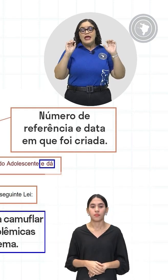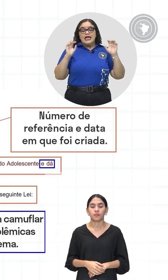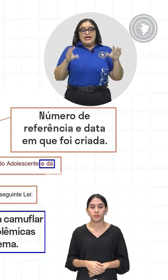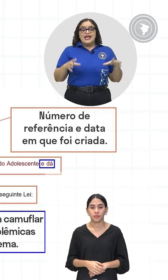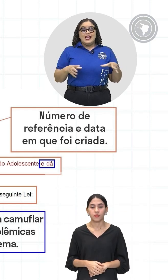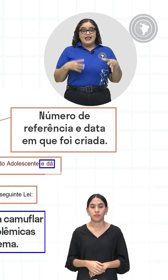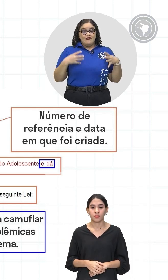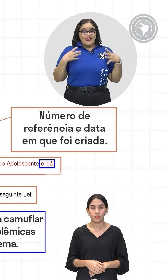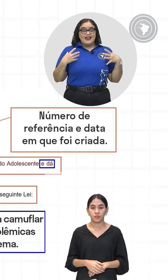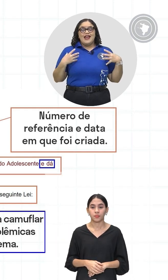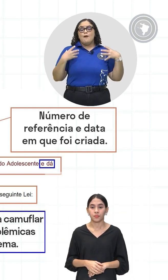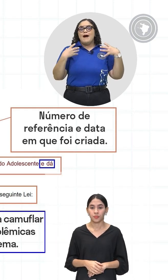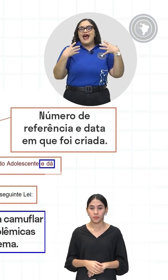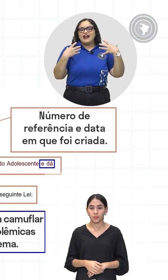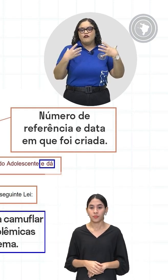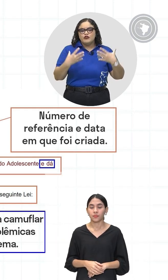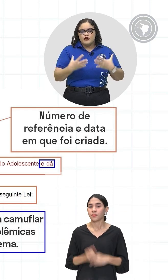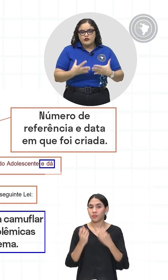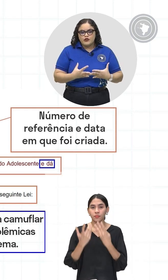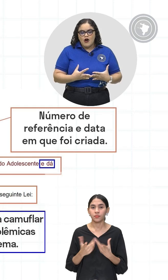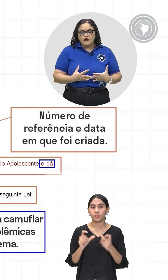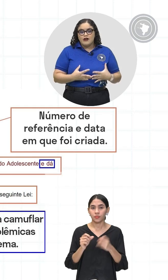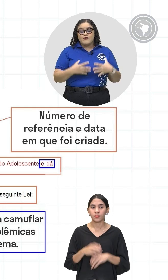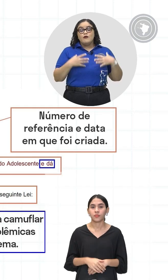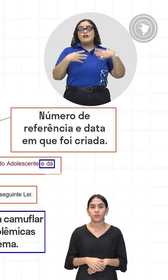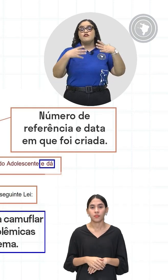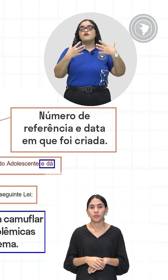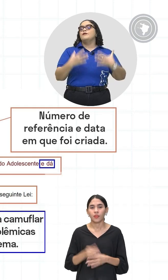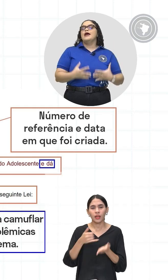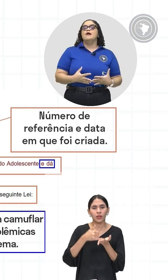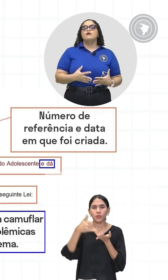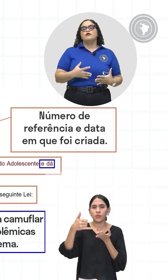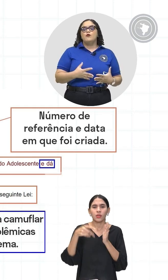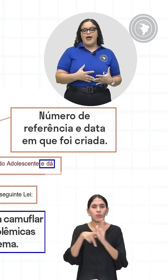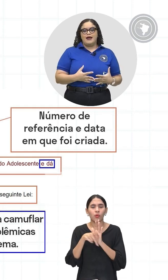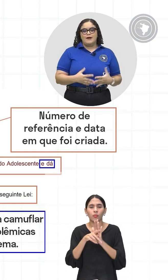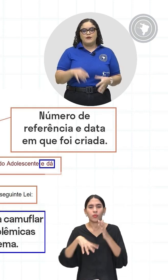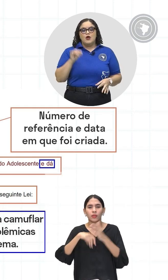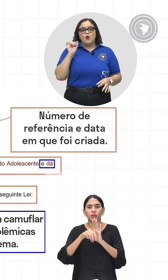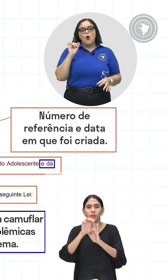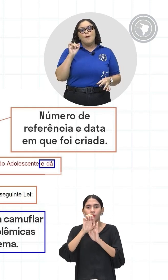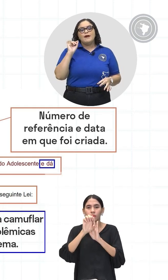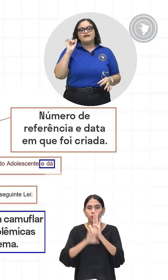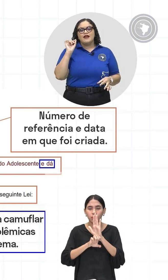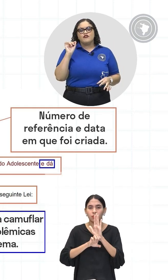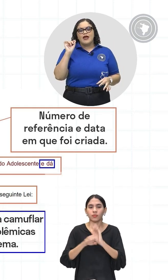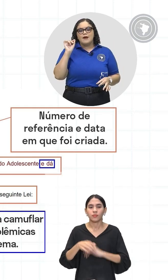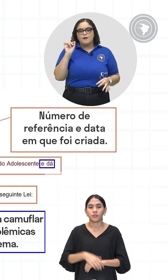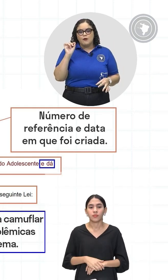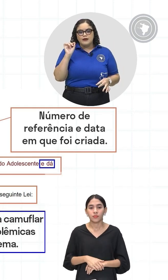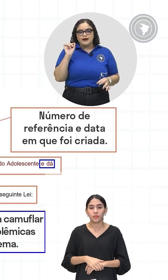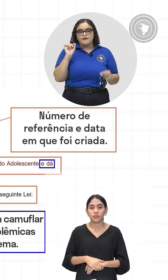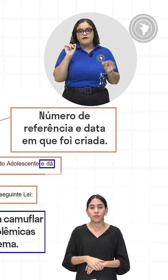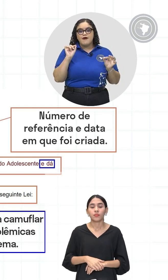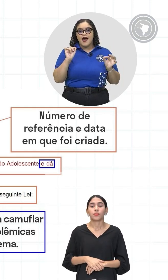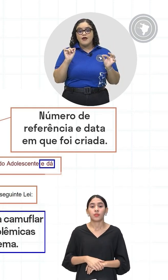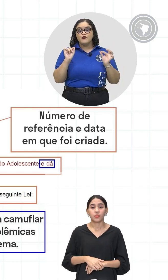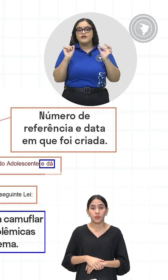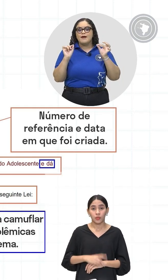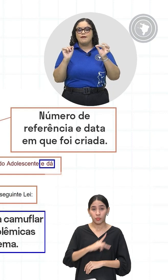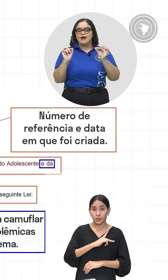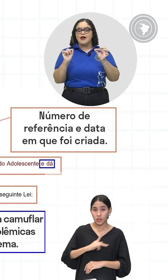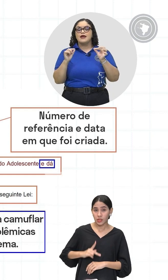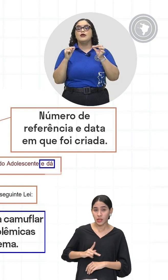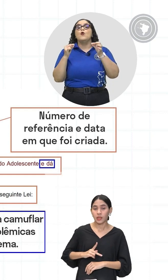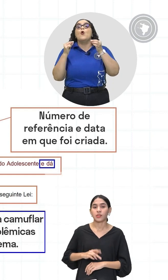né? E aí, o que ele é? O parágrafo introdutório. Olha só o que diz o preâmbulo do ECA. O Presidente da República,